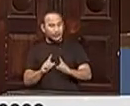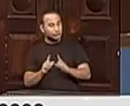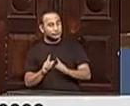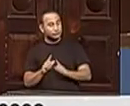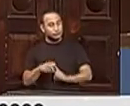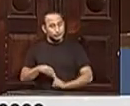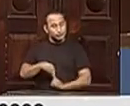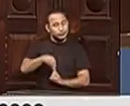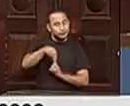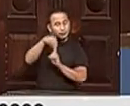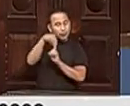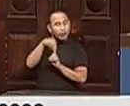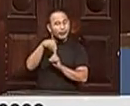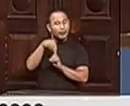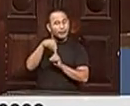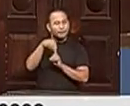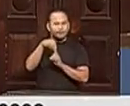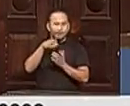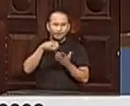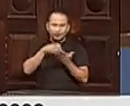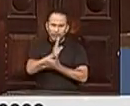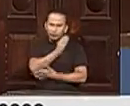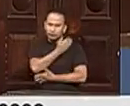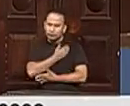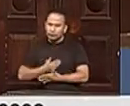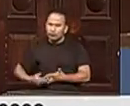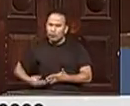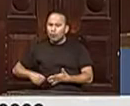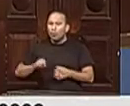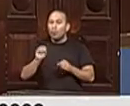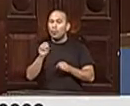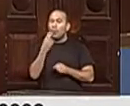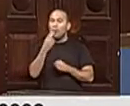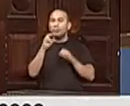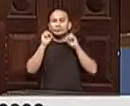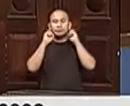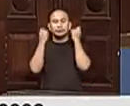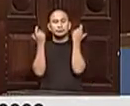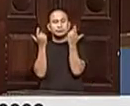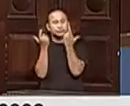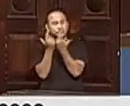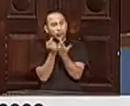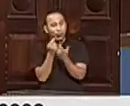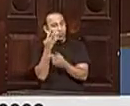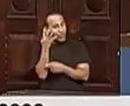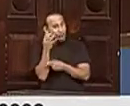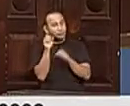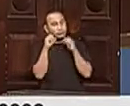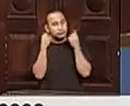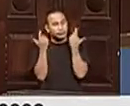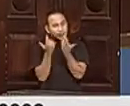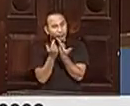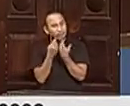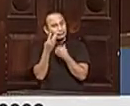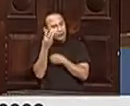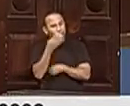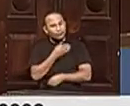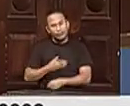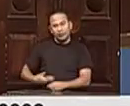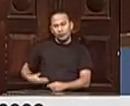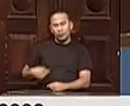indicações que passam ou pelo governo ou pela Assembleia Legislativa. 4 são da Assembleia Legislativa, 3 do governo, mas só